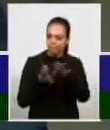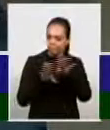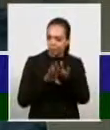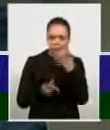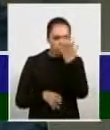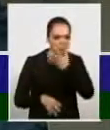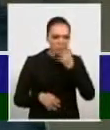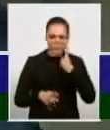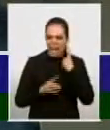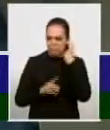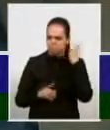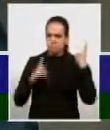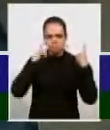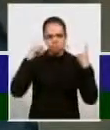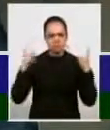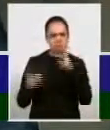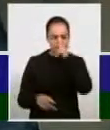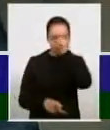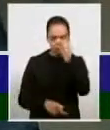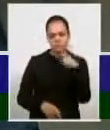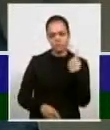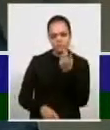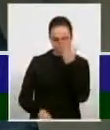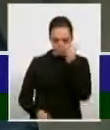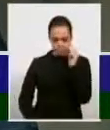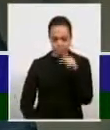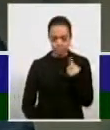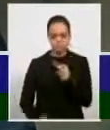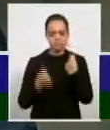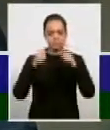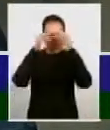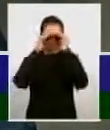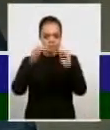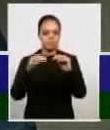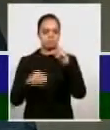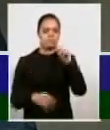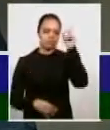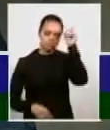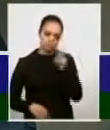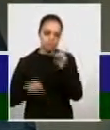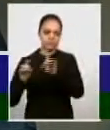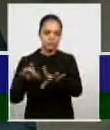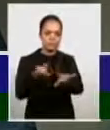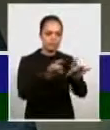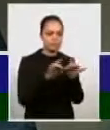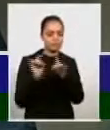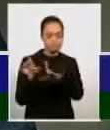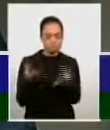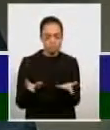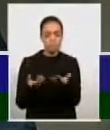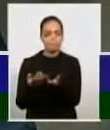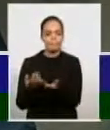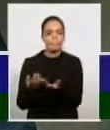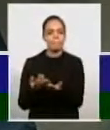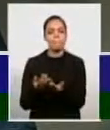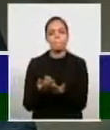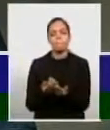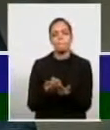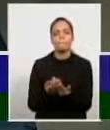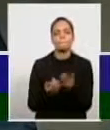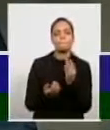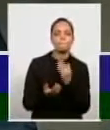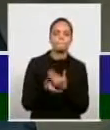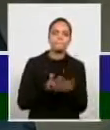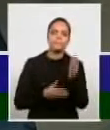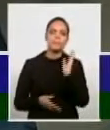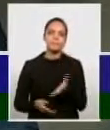muito desagradável. Sabemos que nós temos que respeitar o direito de cada um. E desde